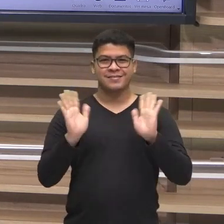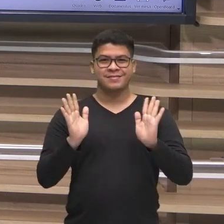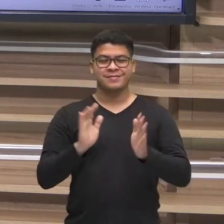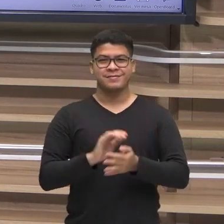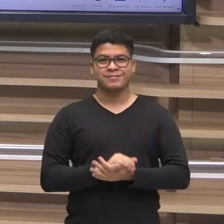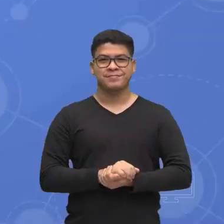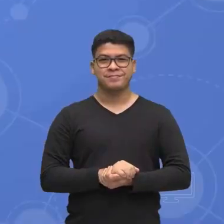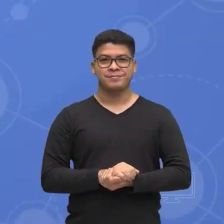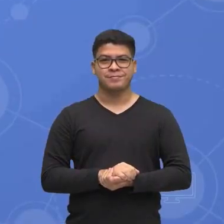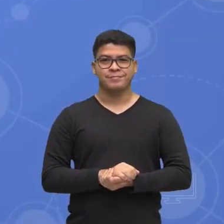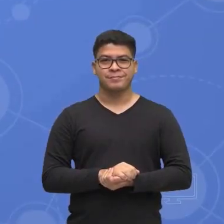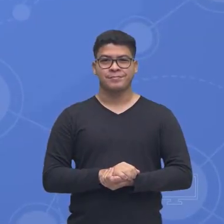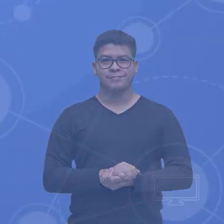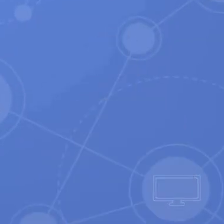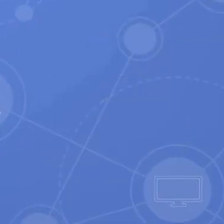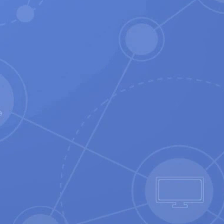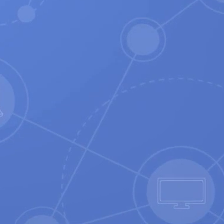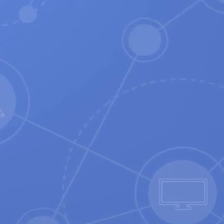bye.